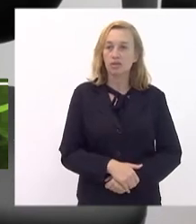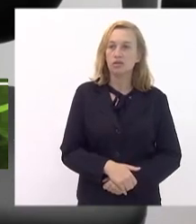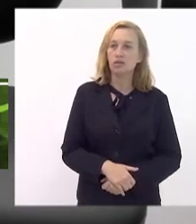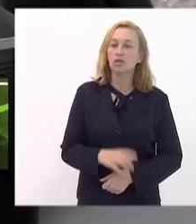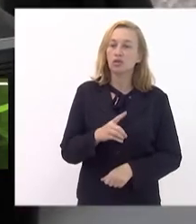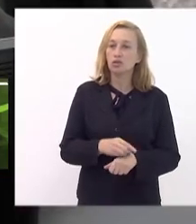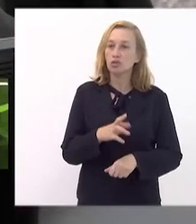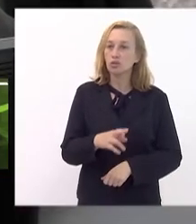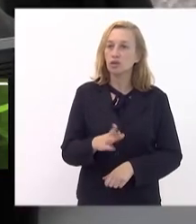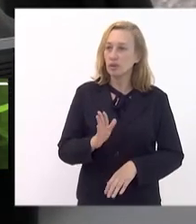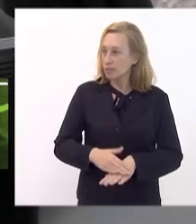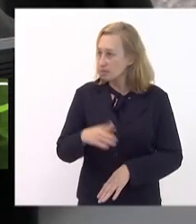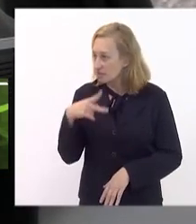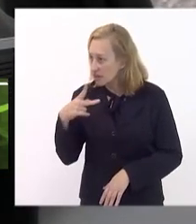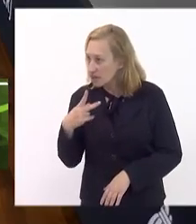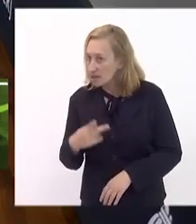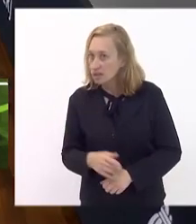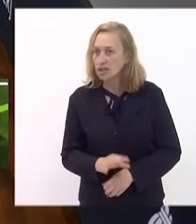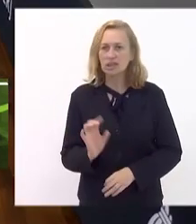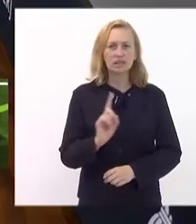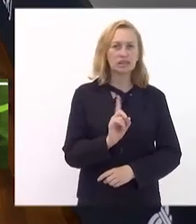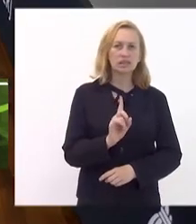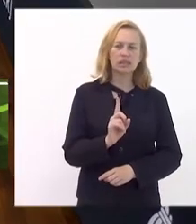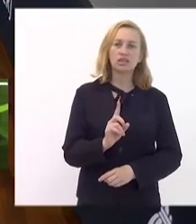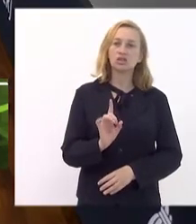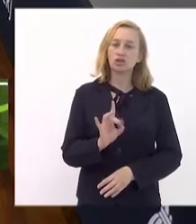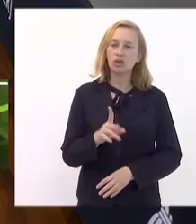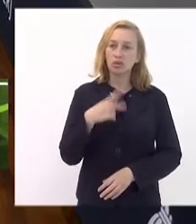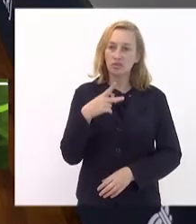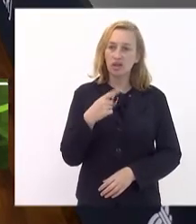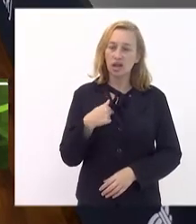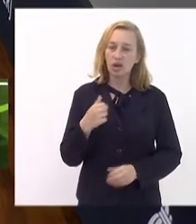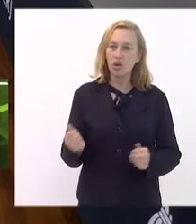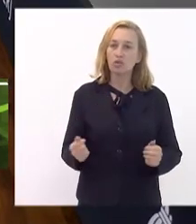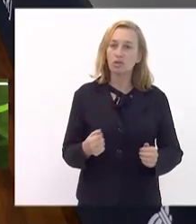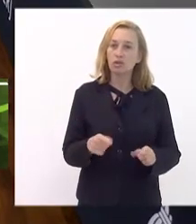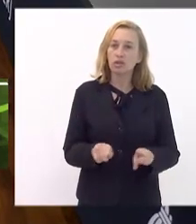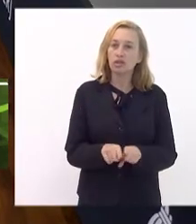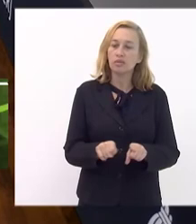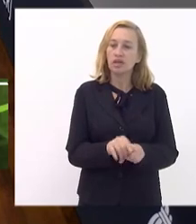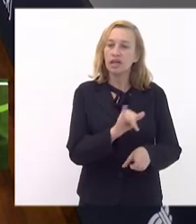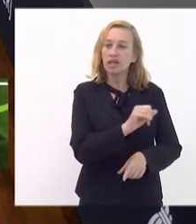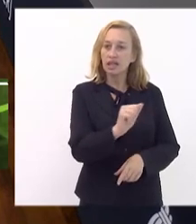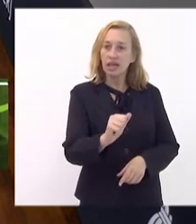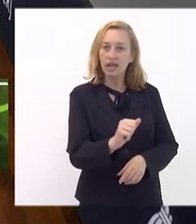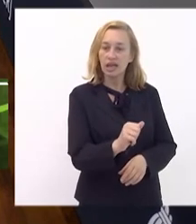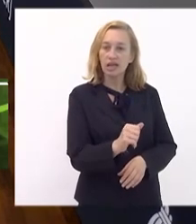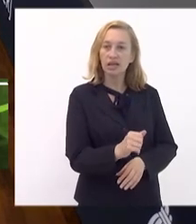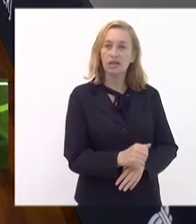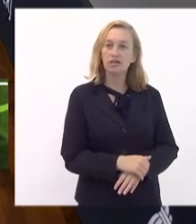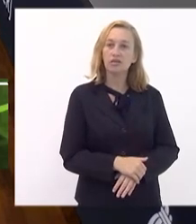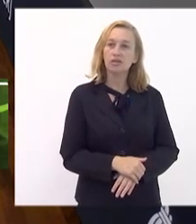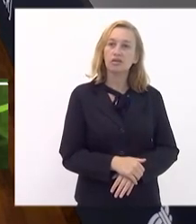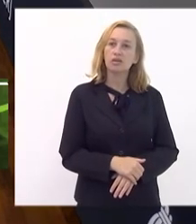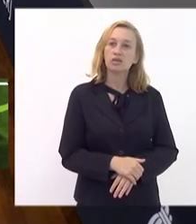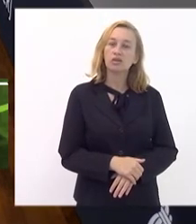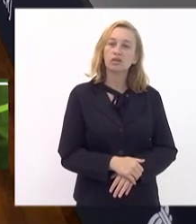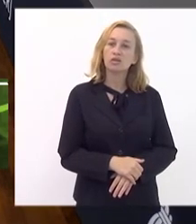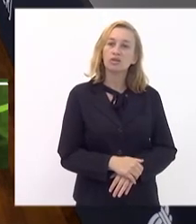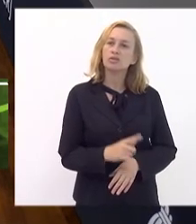Doutora, alguma coisa a mais? Não, eu só anotei aqui que eu vou levar também para o INEA. A